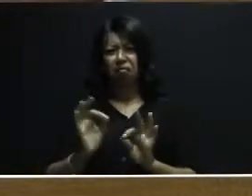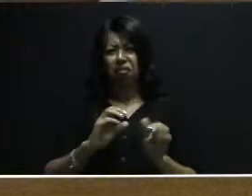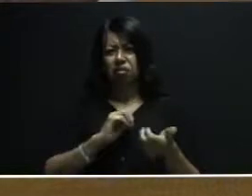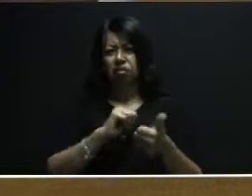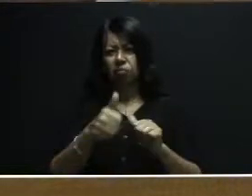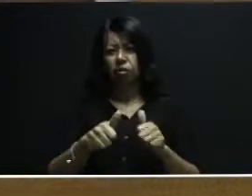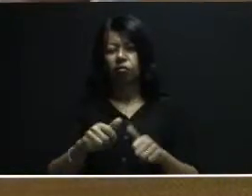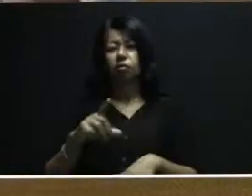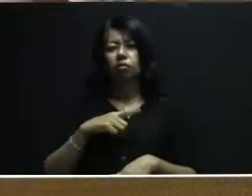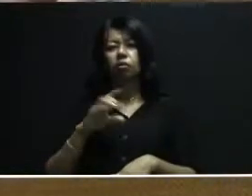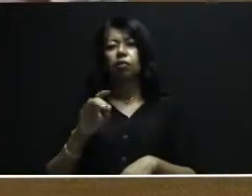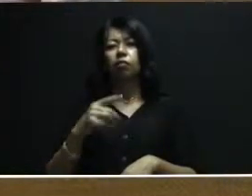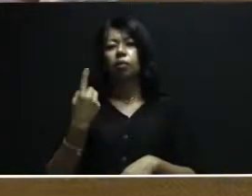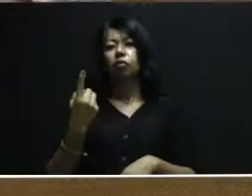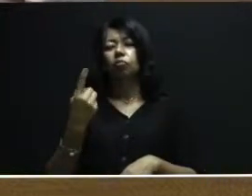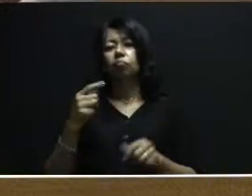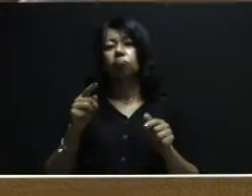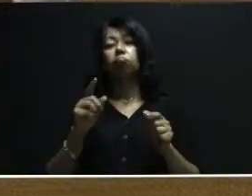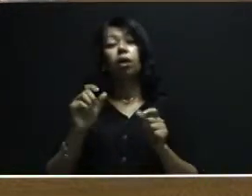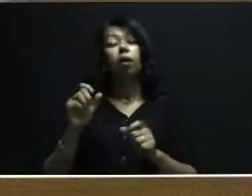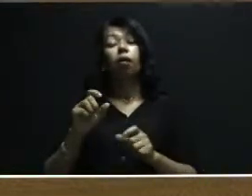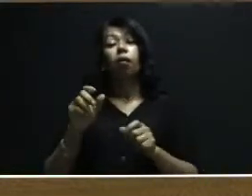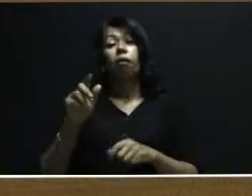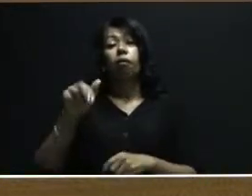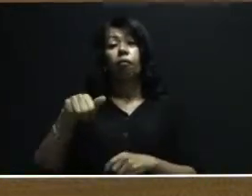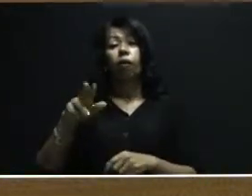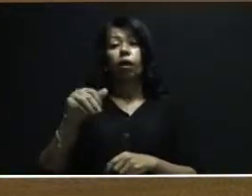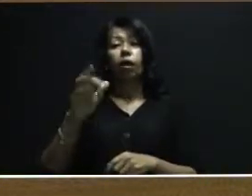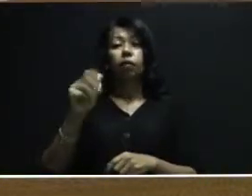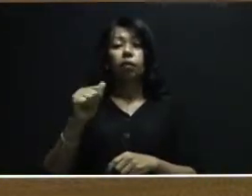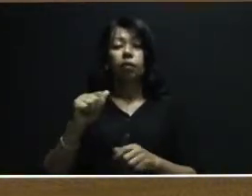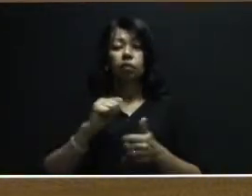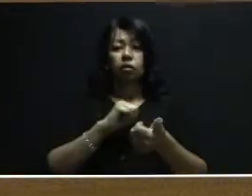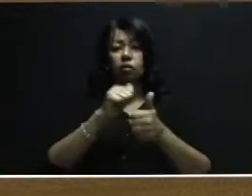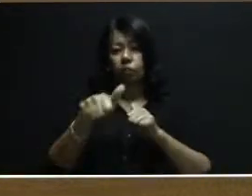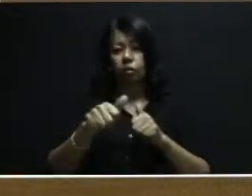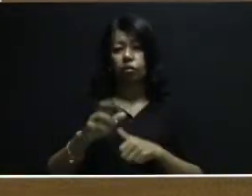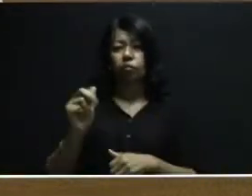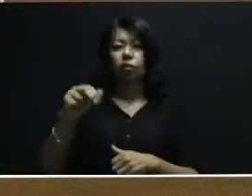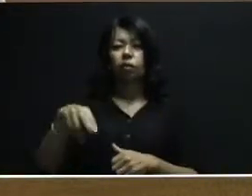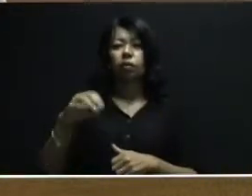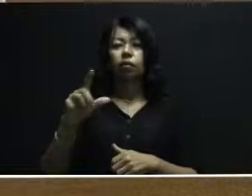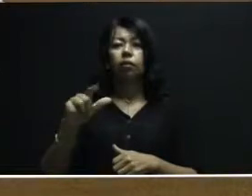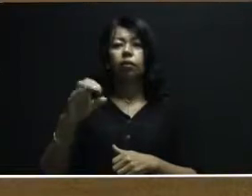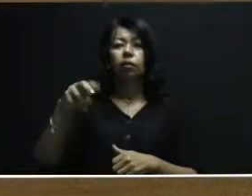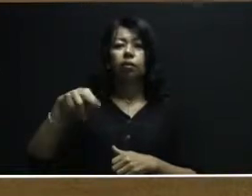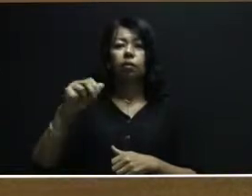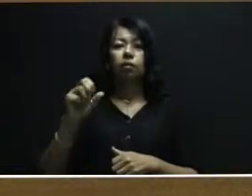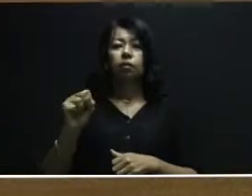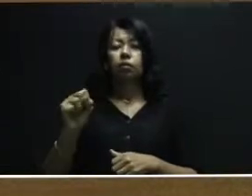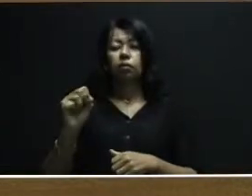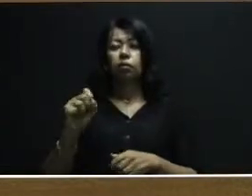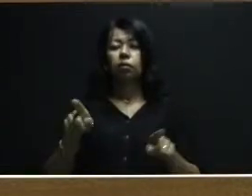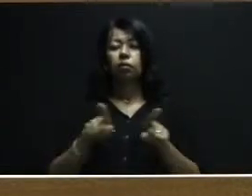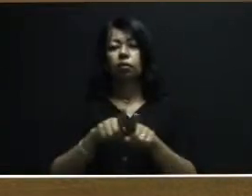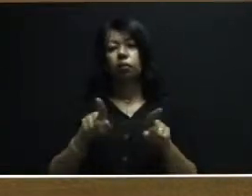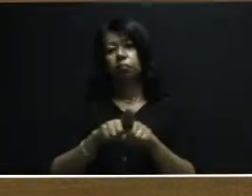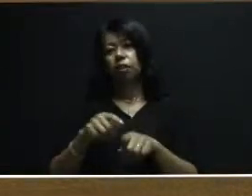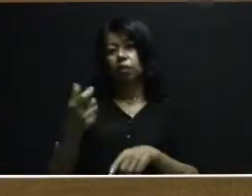Nós tínhamos apenas uma quadra de esportes, que era na Nilinas, e uma quadra de esportes, que era na usina Henry